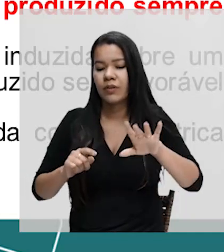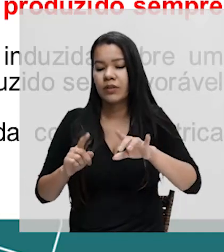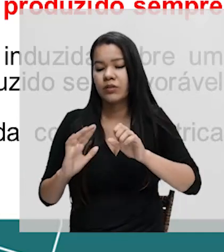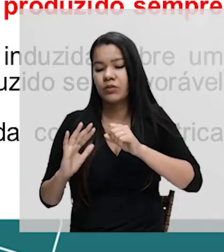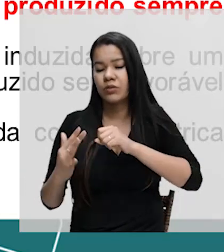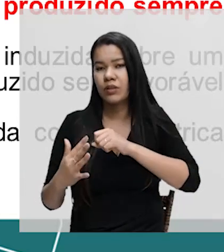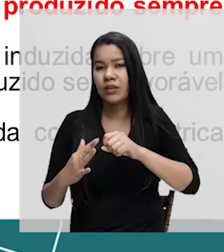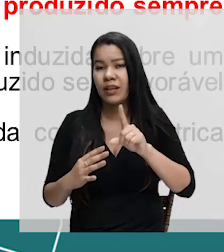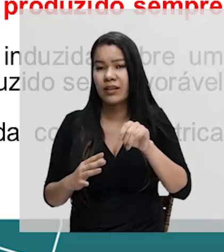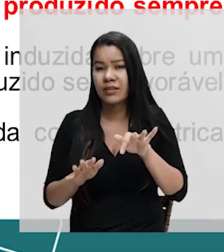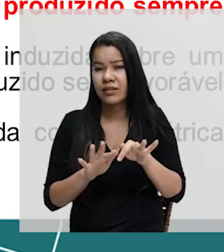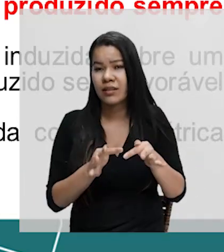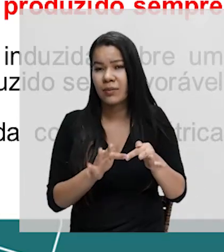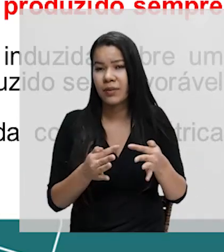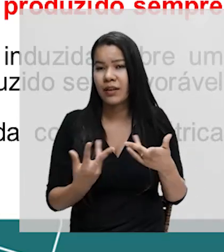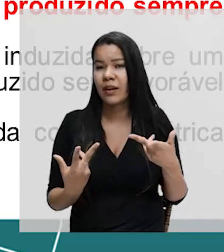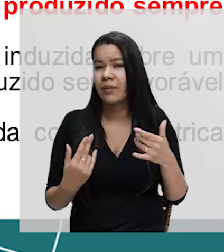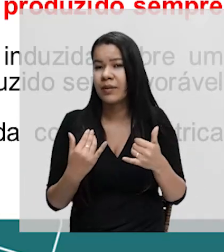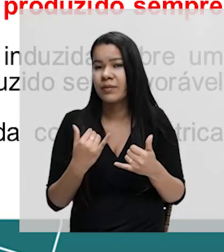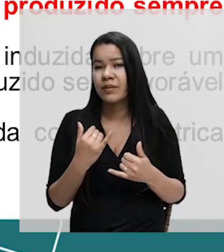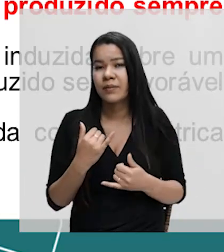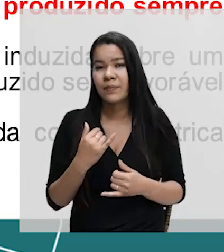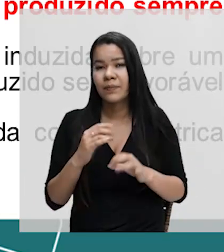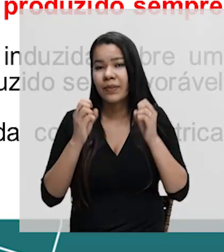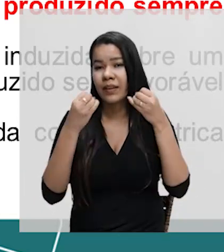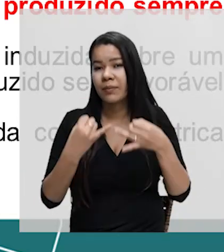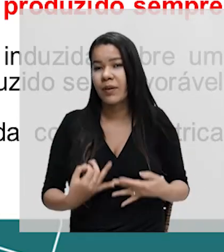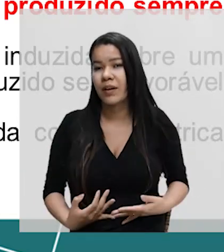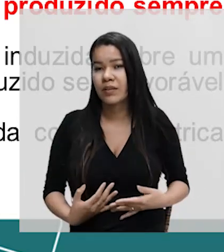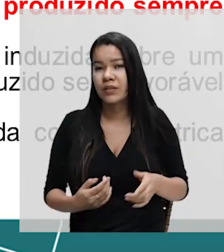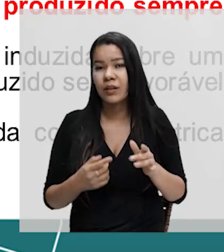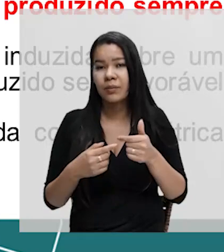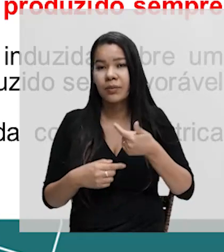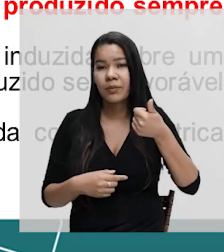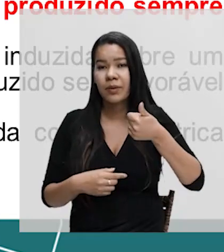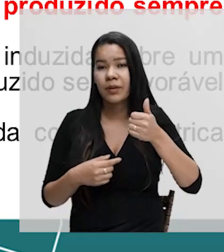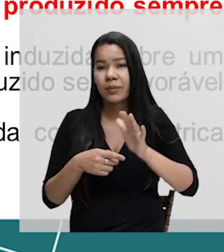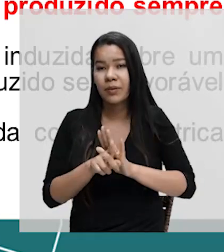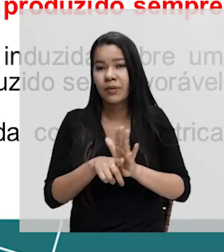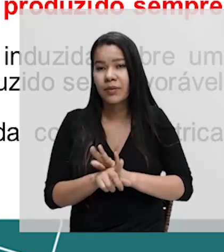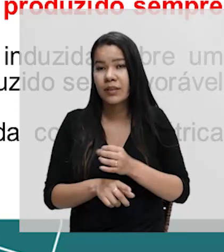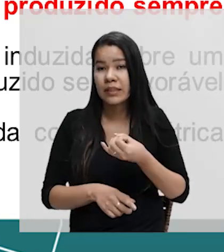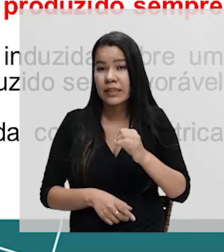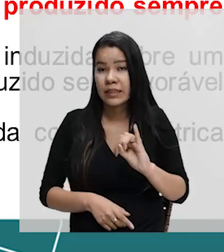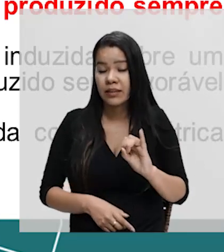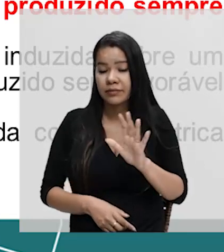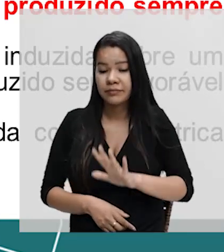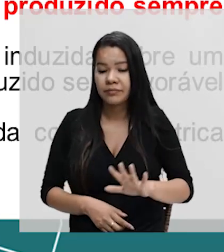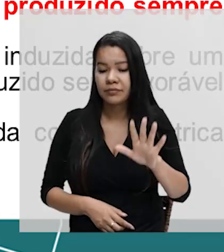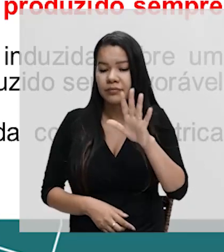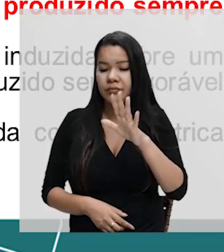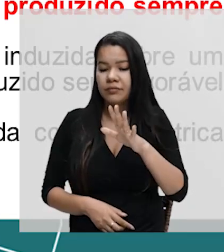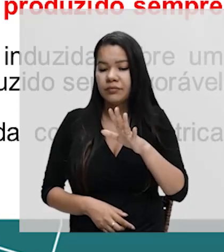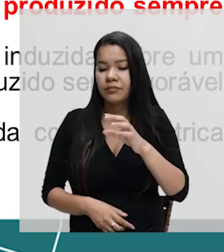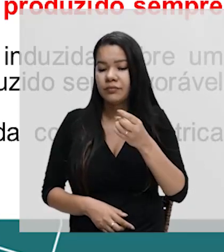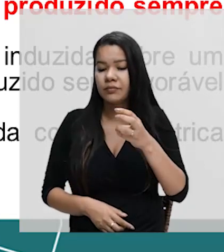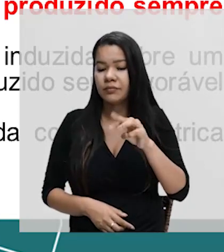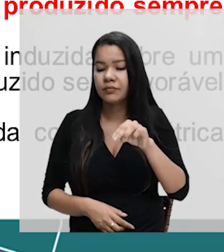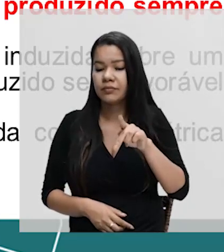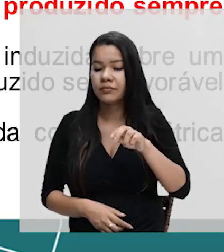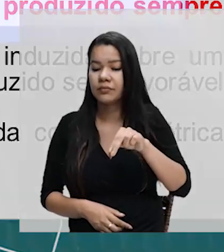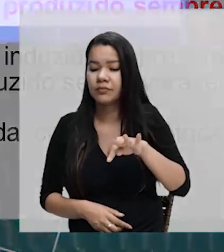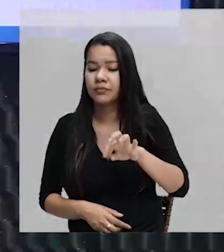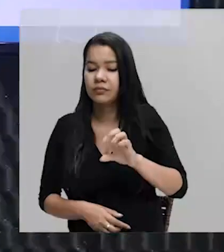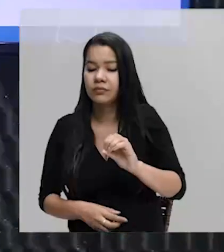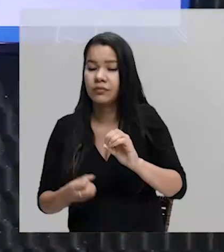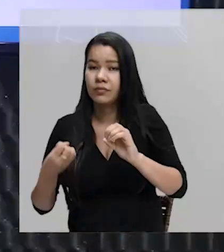Muito simples, né? A mesma explicação para a questão 1. Se o campo magnético está se aproximando, não é isso? Ele